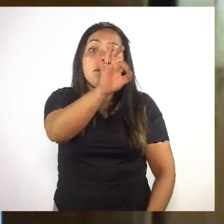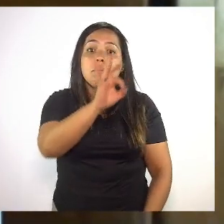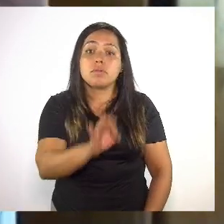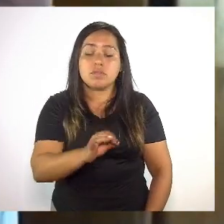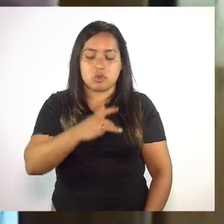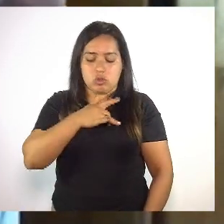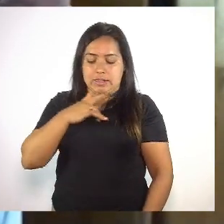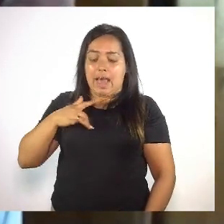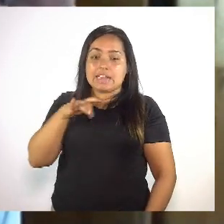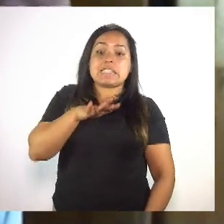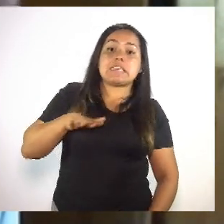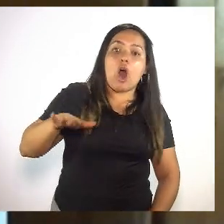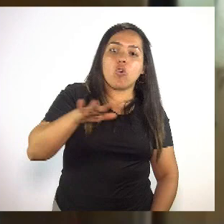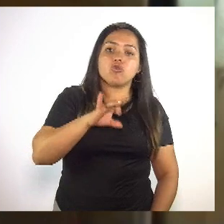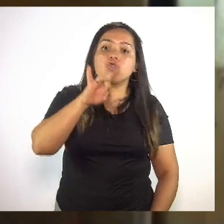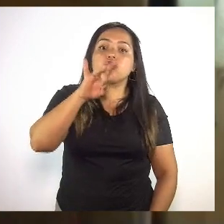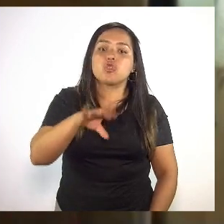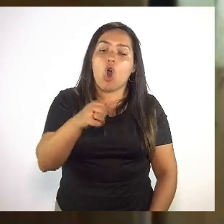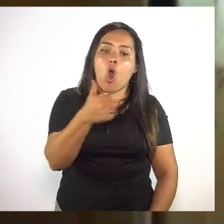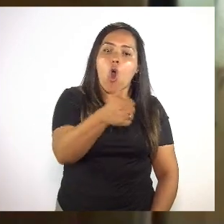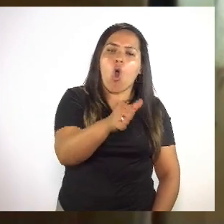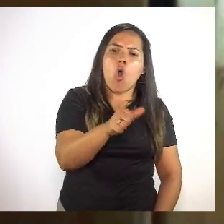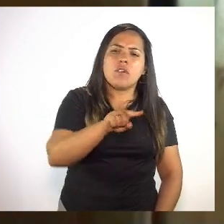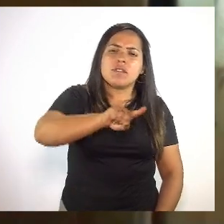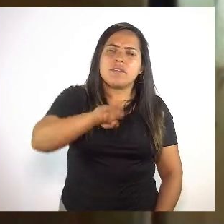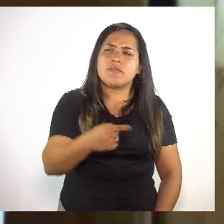foi investido